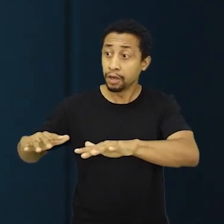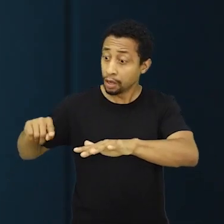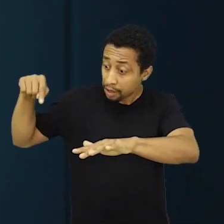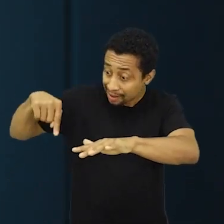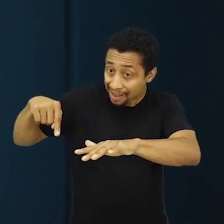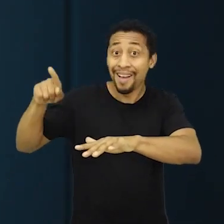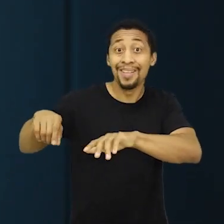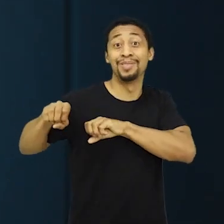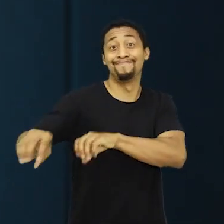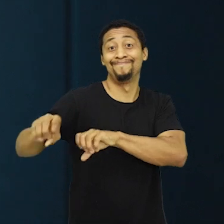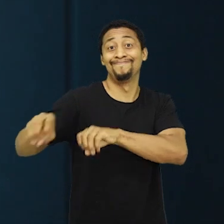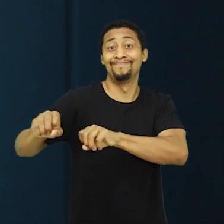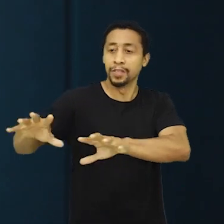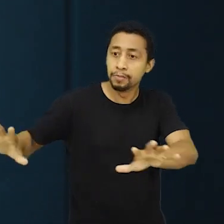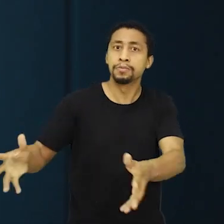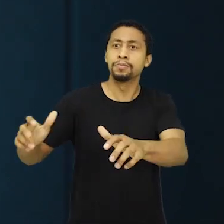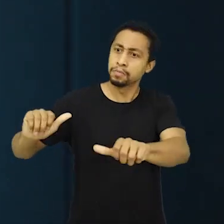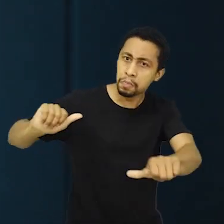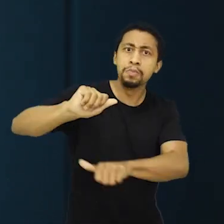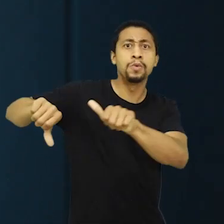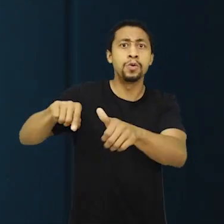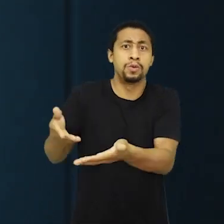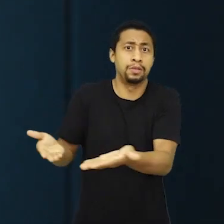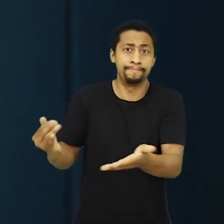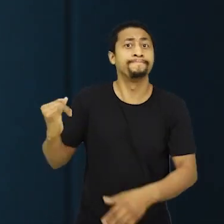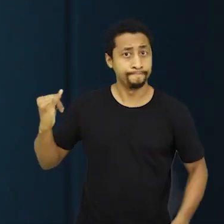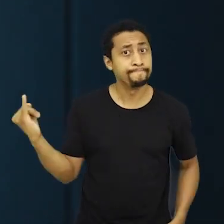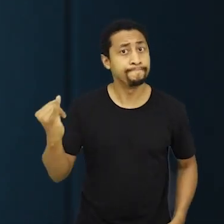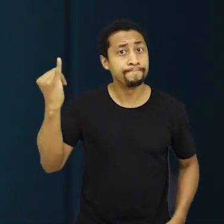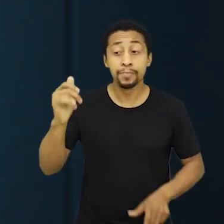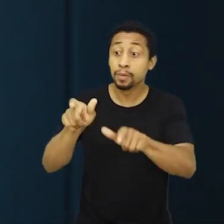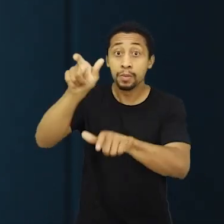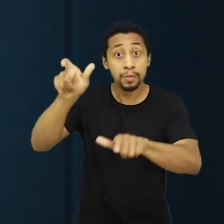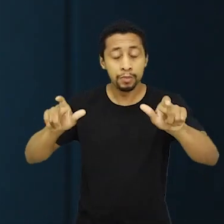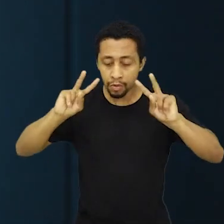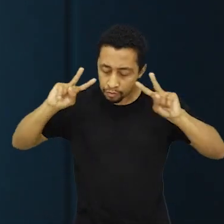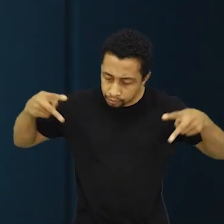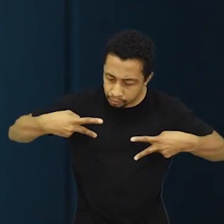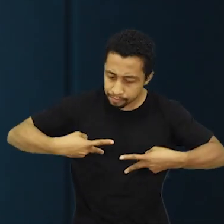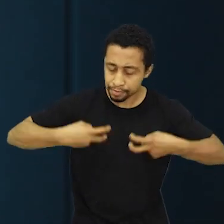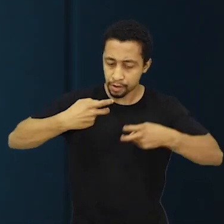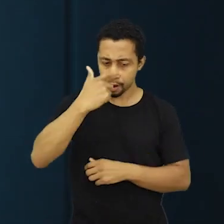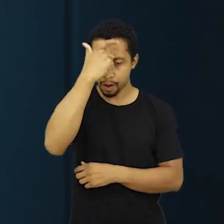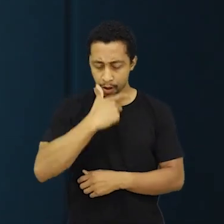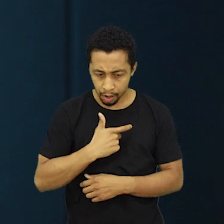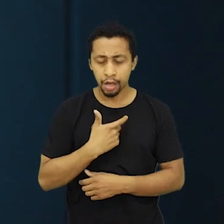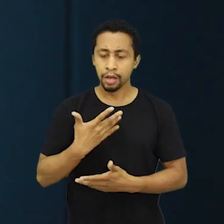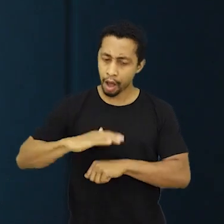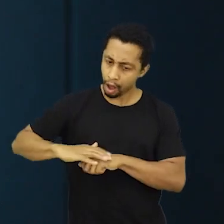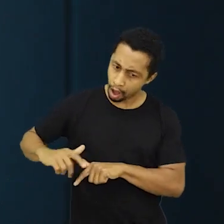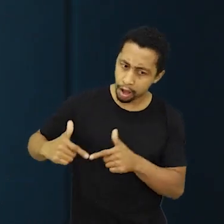dimensão educativa é transformadora é fundamental para que as pessoas se reconheçam como sujeitos, como agentes